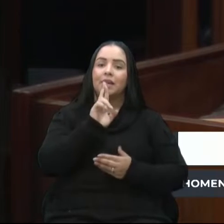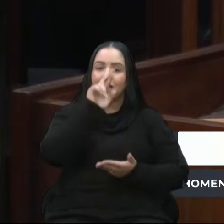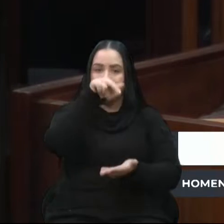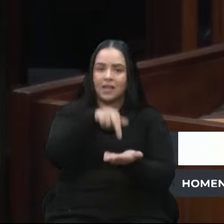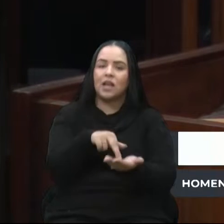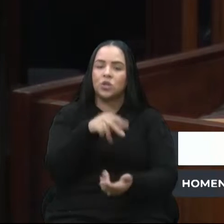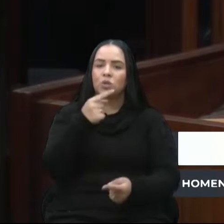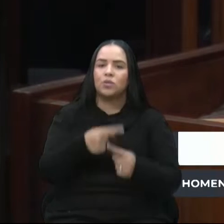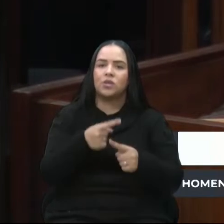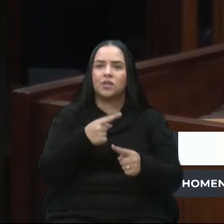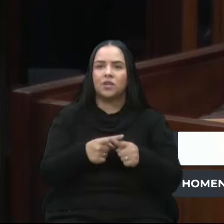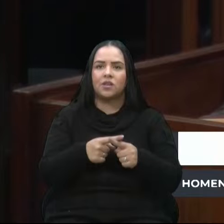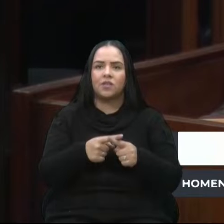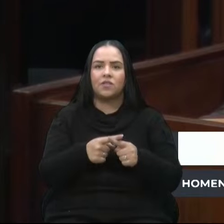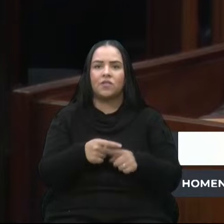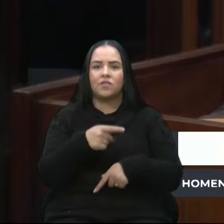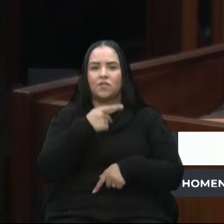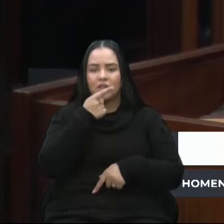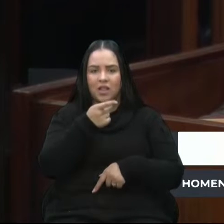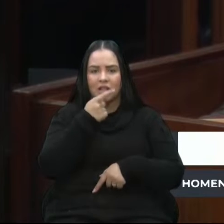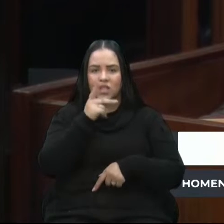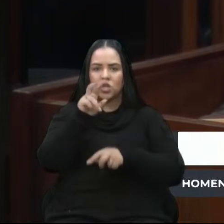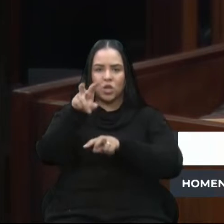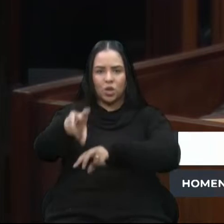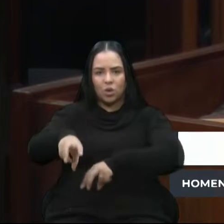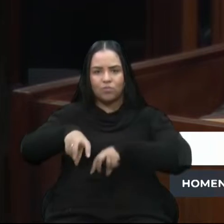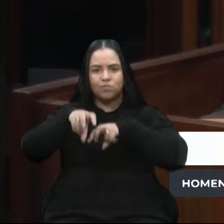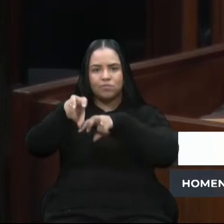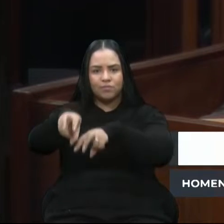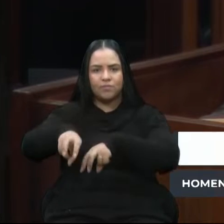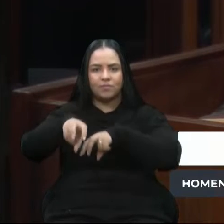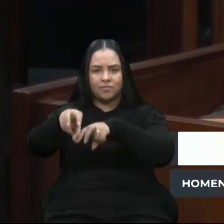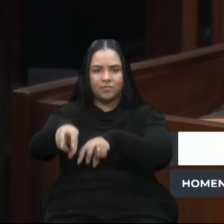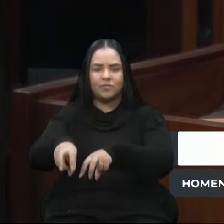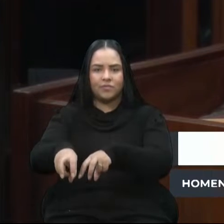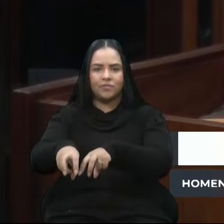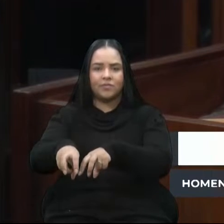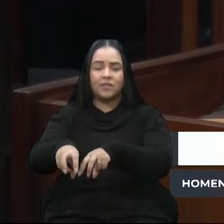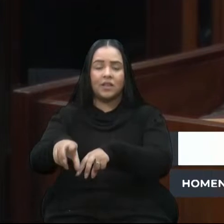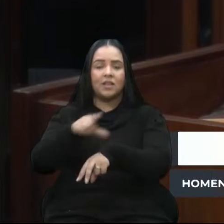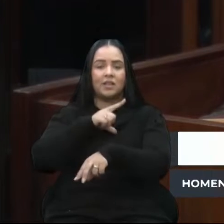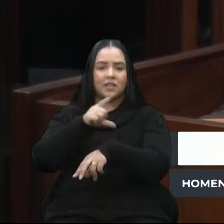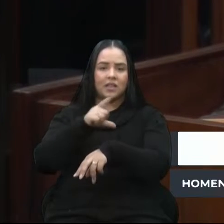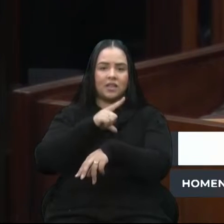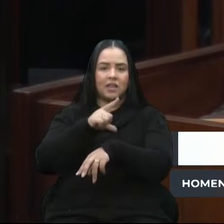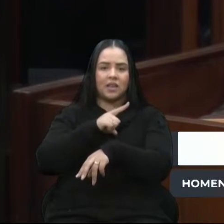em dia da colonização, tem